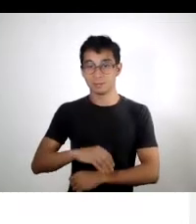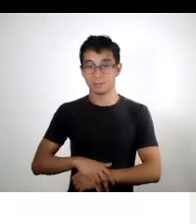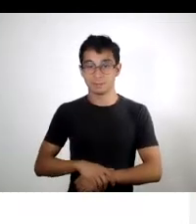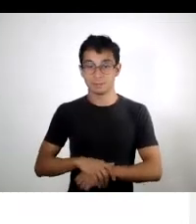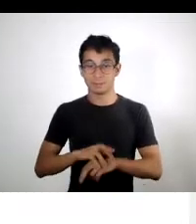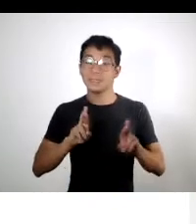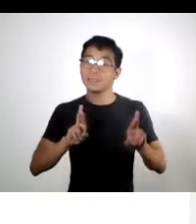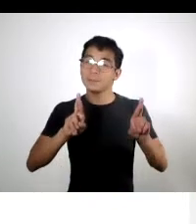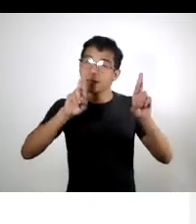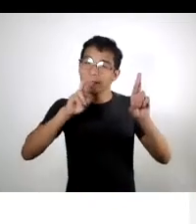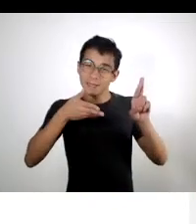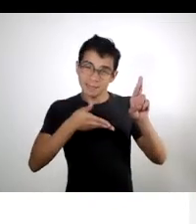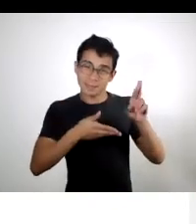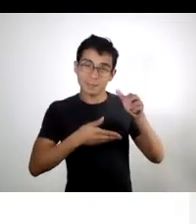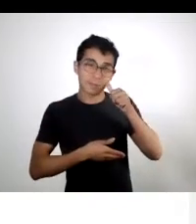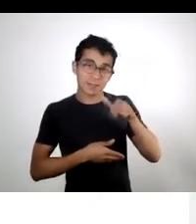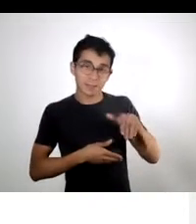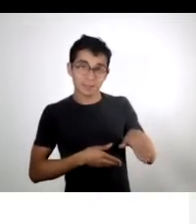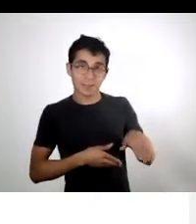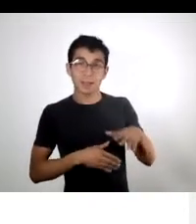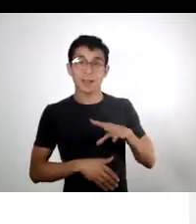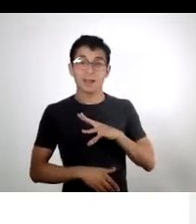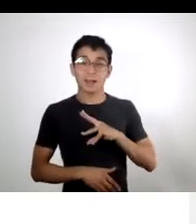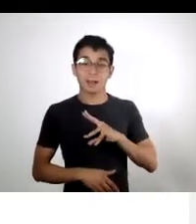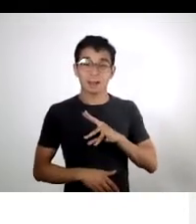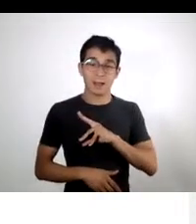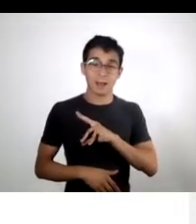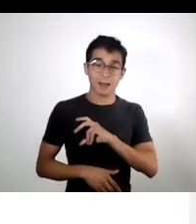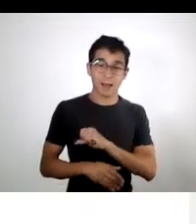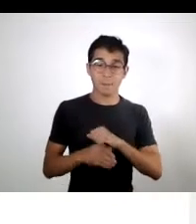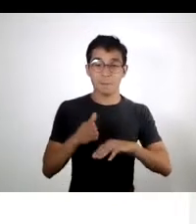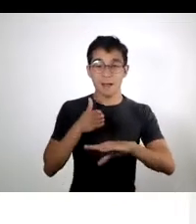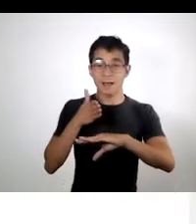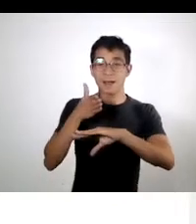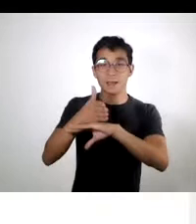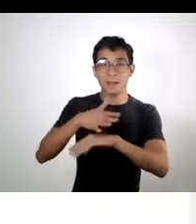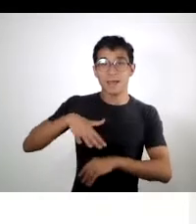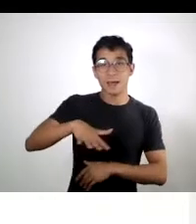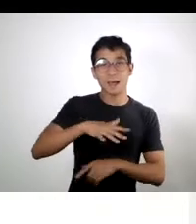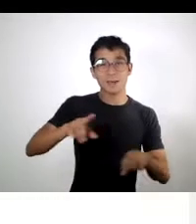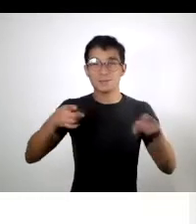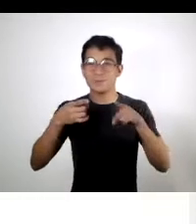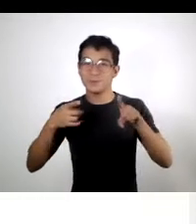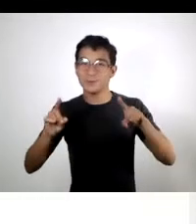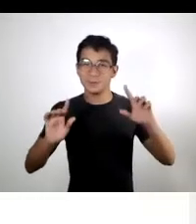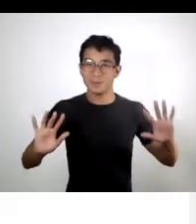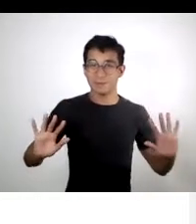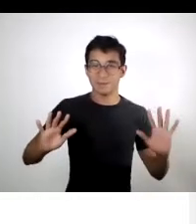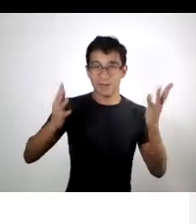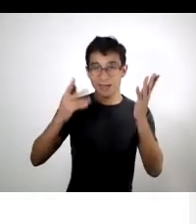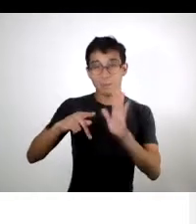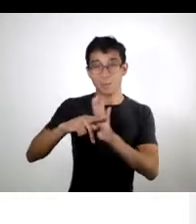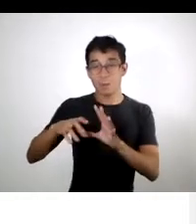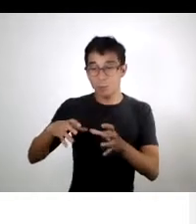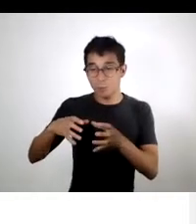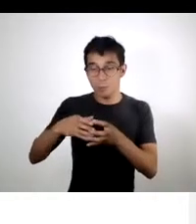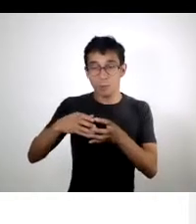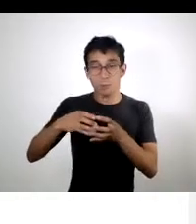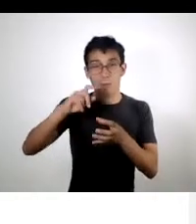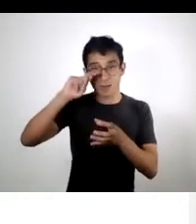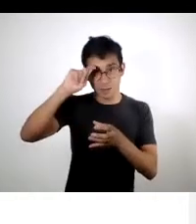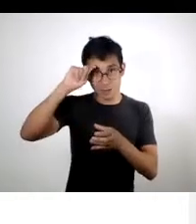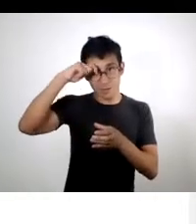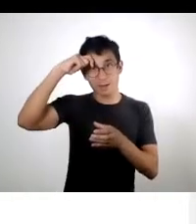Esperança adora ir à feira anual de troca de sementes e mudas das comunidades quilombolas do Vale do